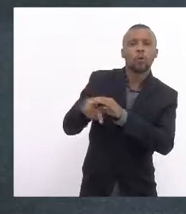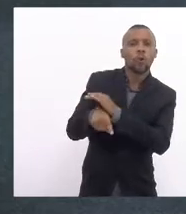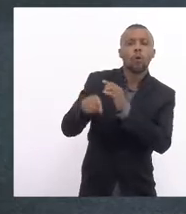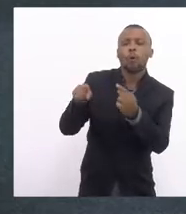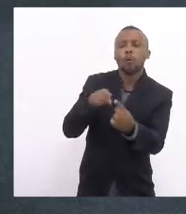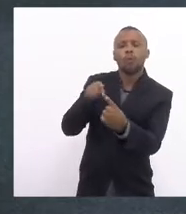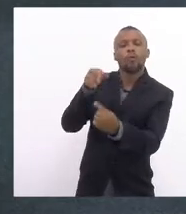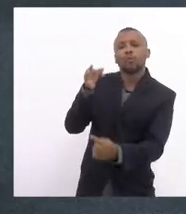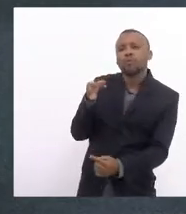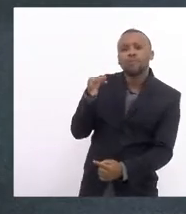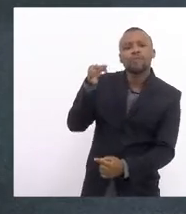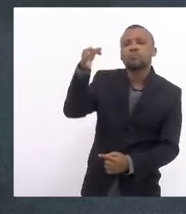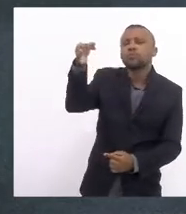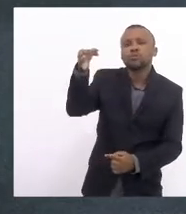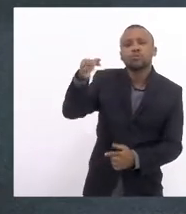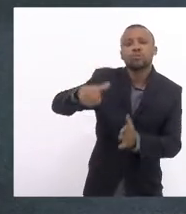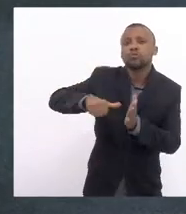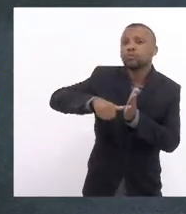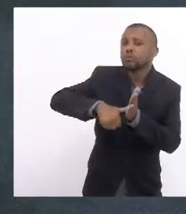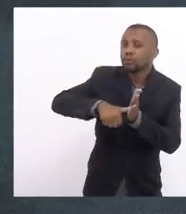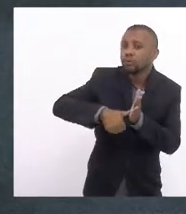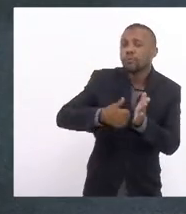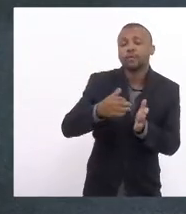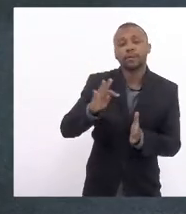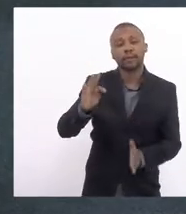Clube Tamoio. O que fazer do Clube Tamoio?